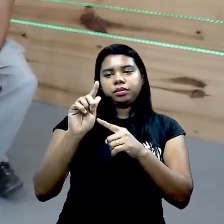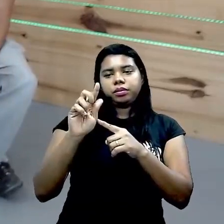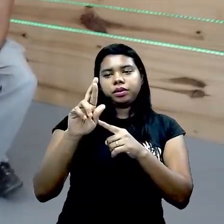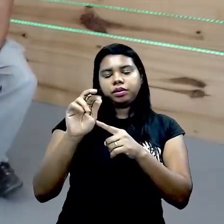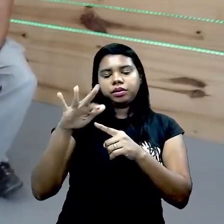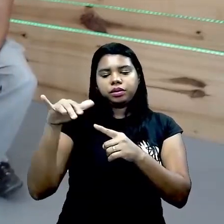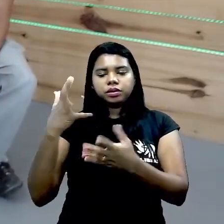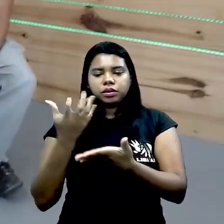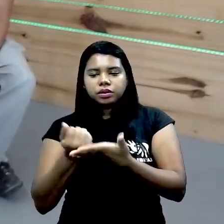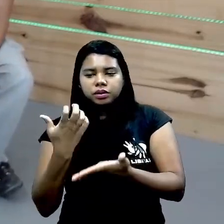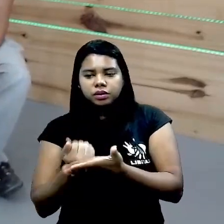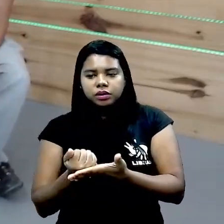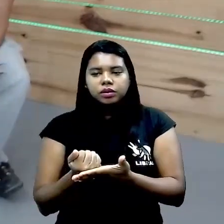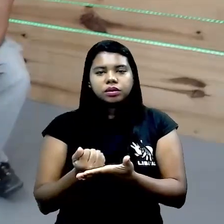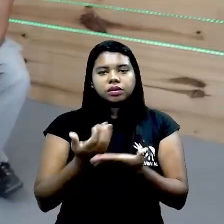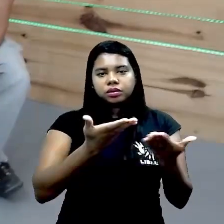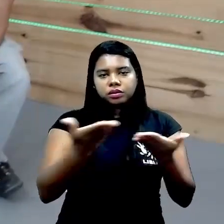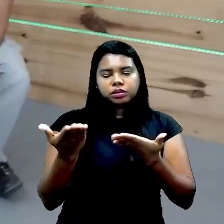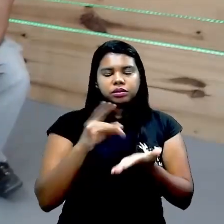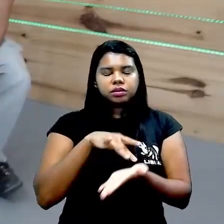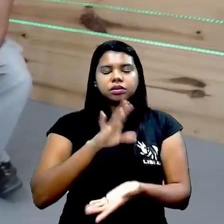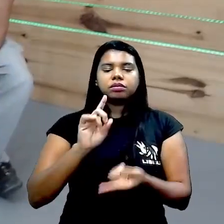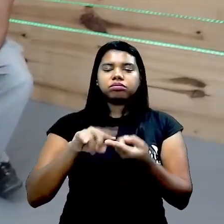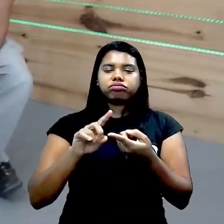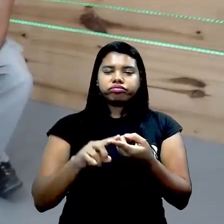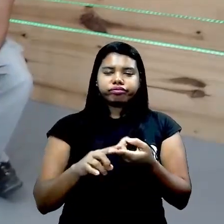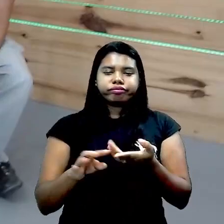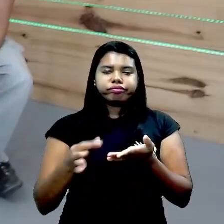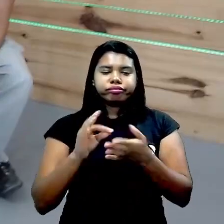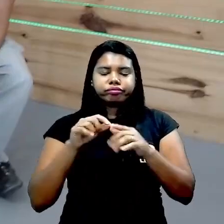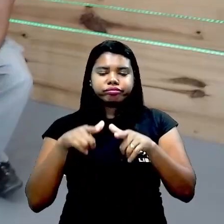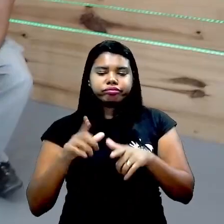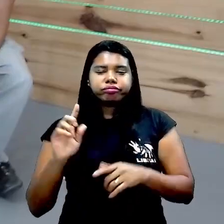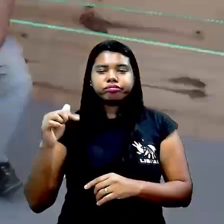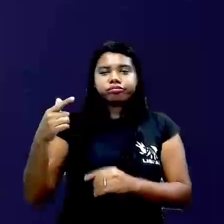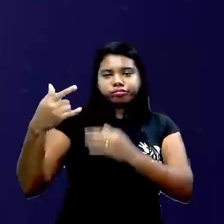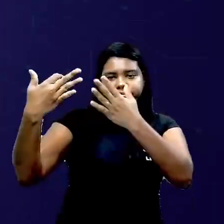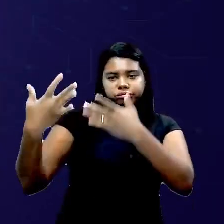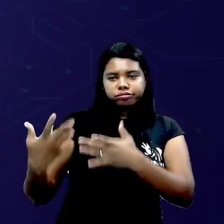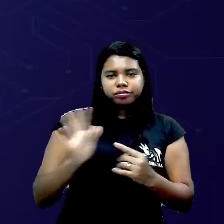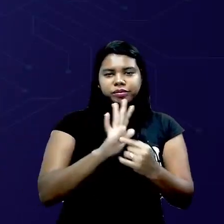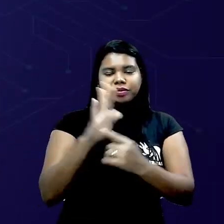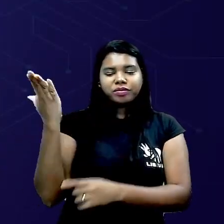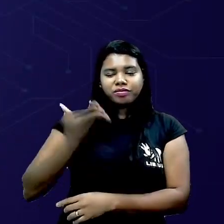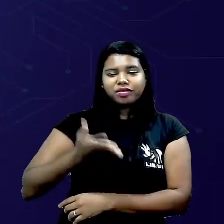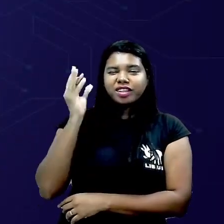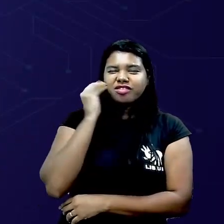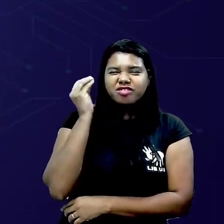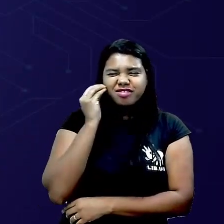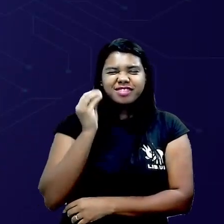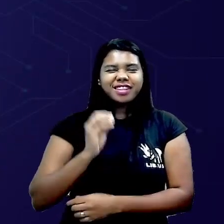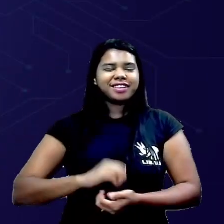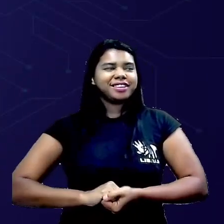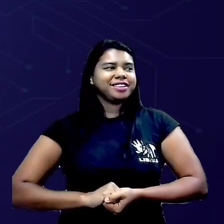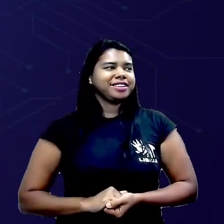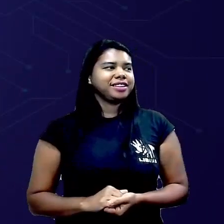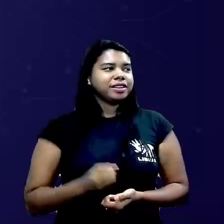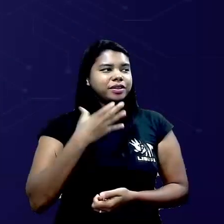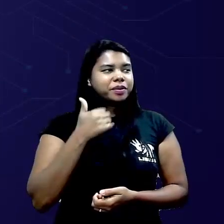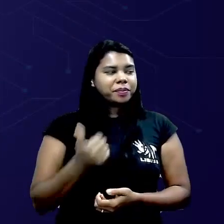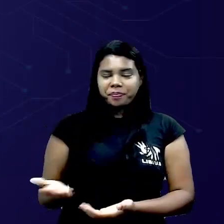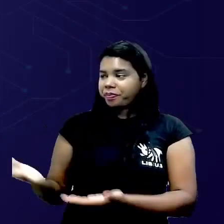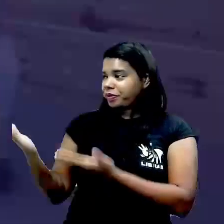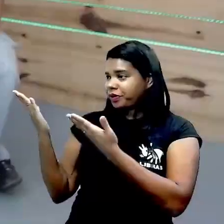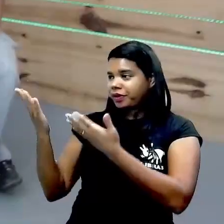compilar, dependendo da linguagem que você usa. Tá? E daqui a pouco a gente vai fazer um test drive aqui, né? Bom você ter falado isso,